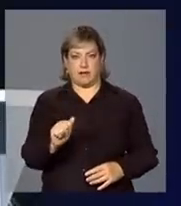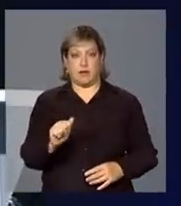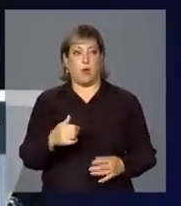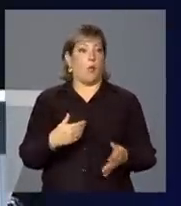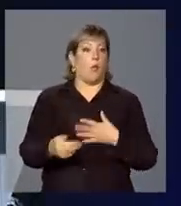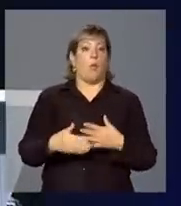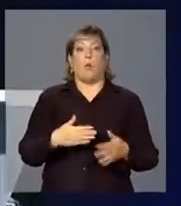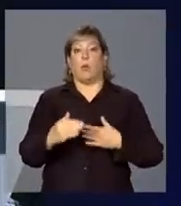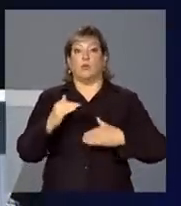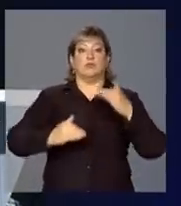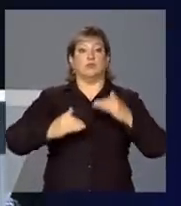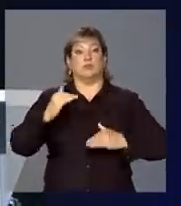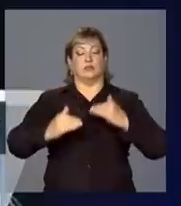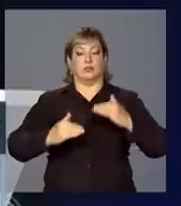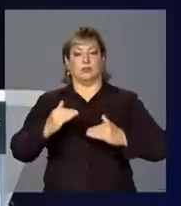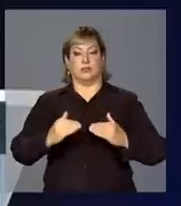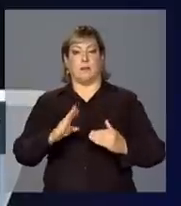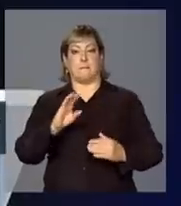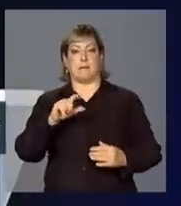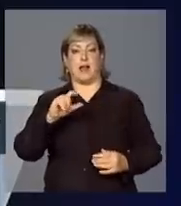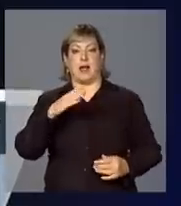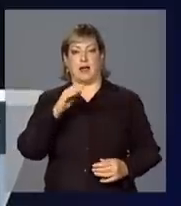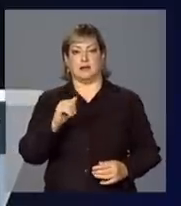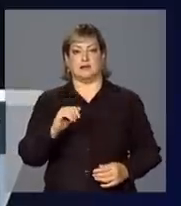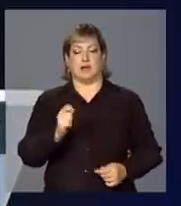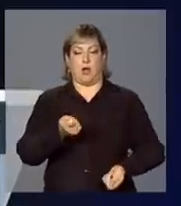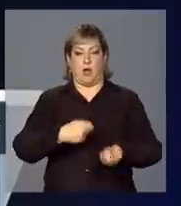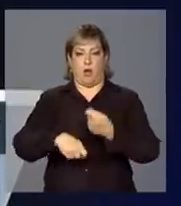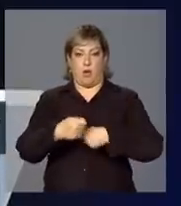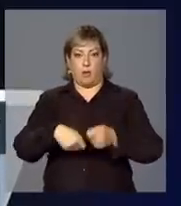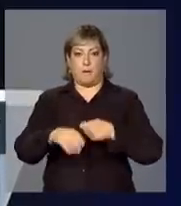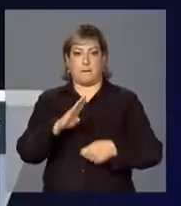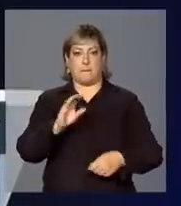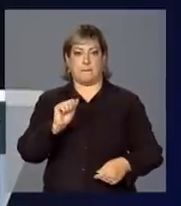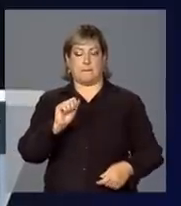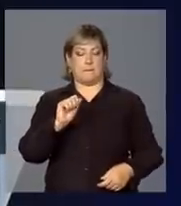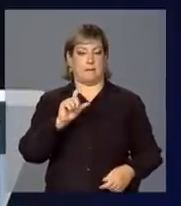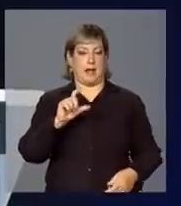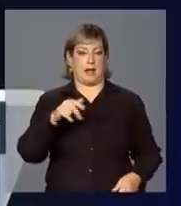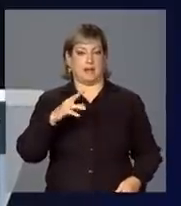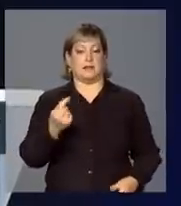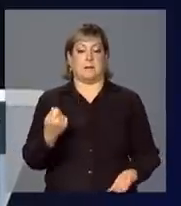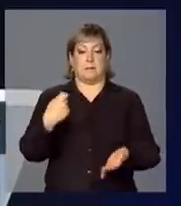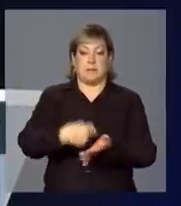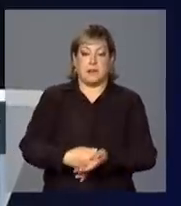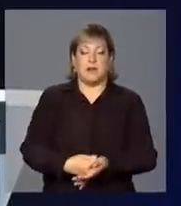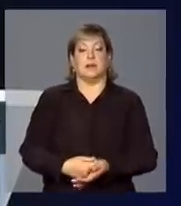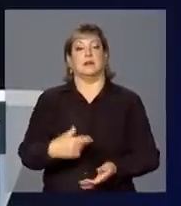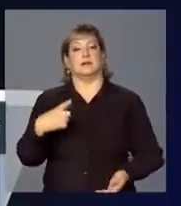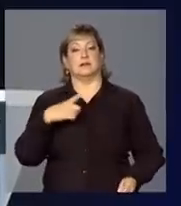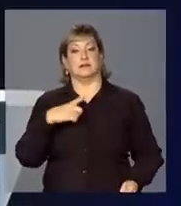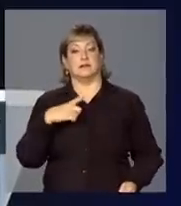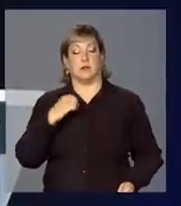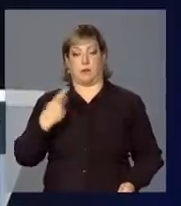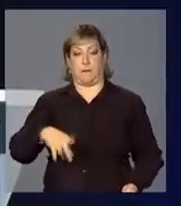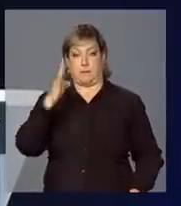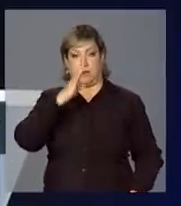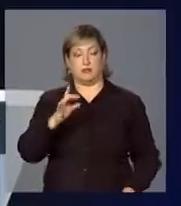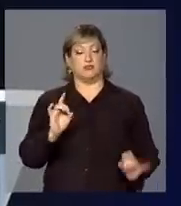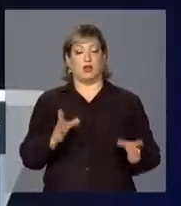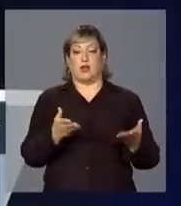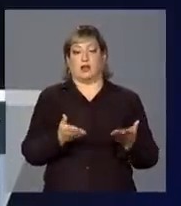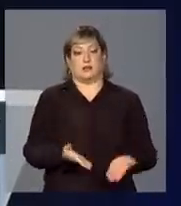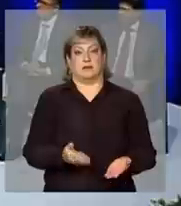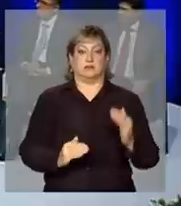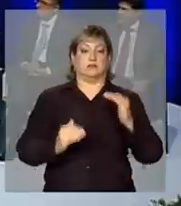oscilação na balança comercial ou na balança de pagamentos, no caso do Brasil, é só isso,